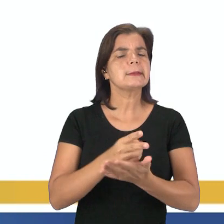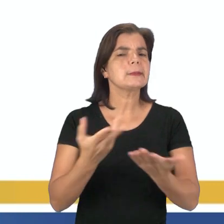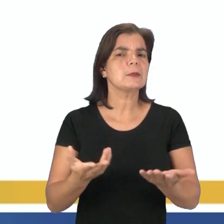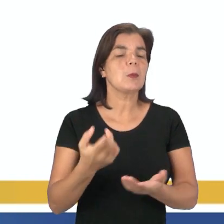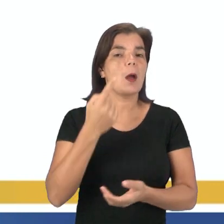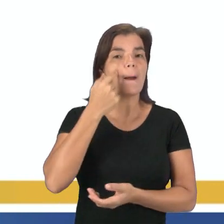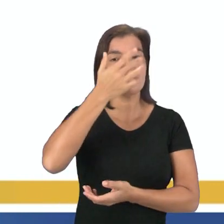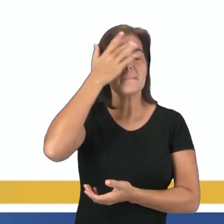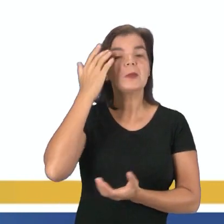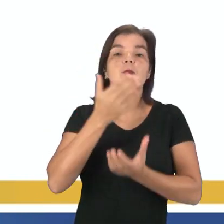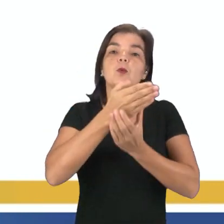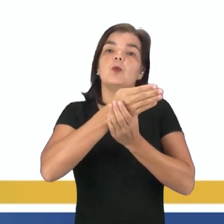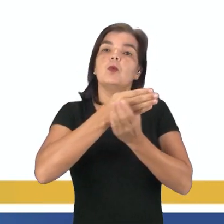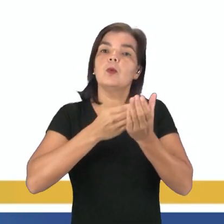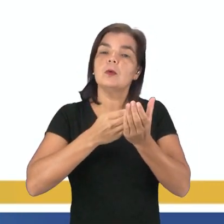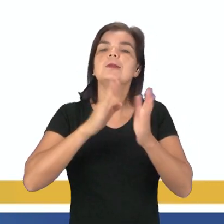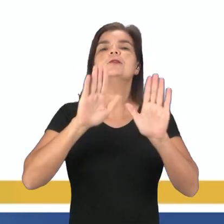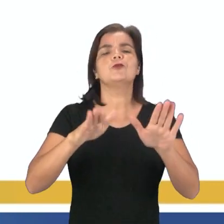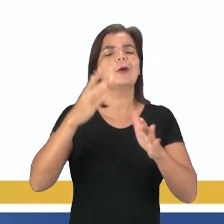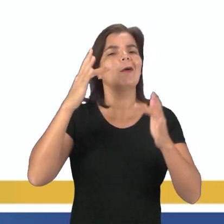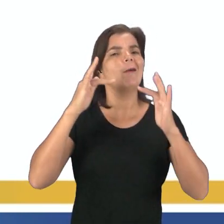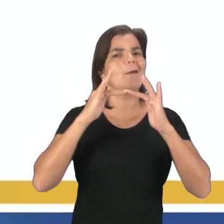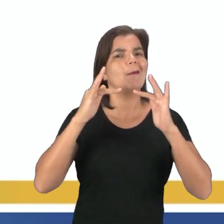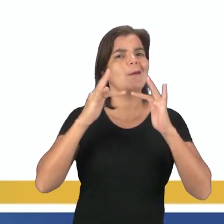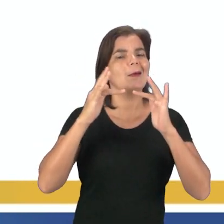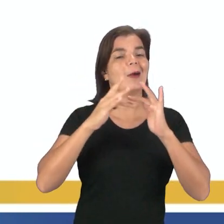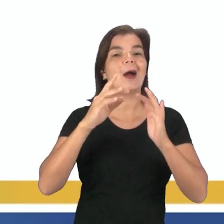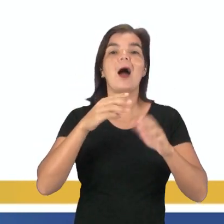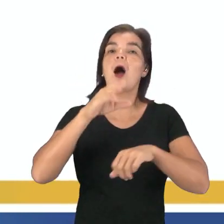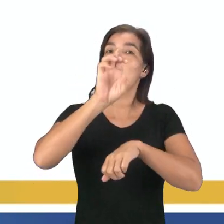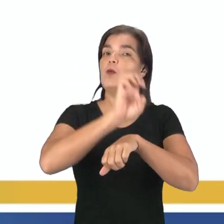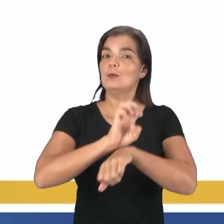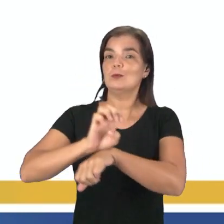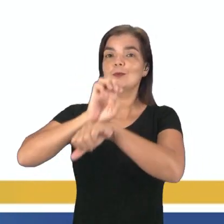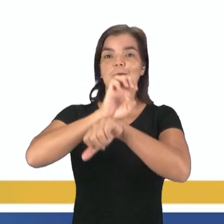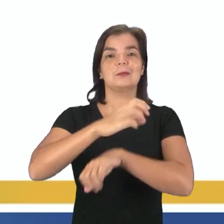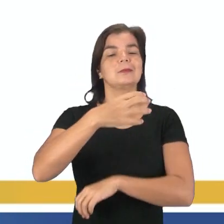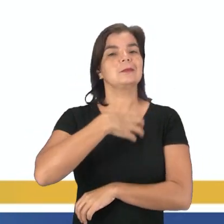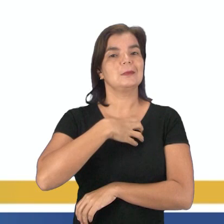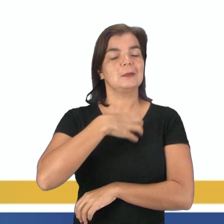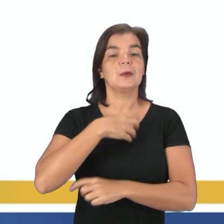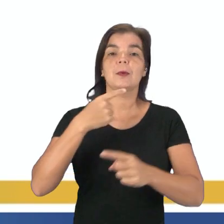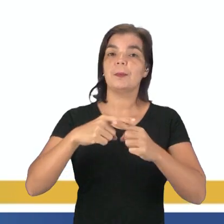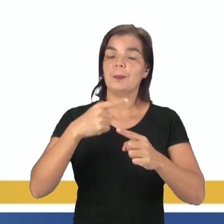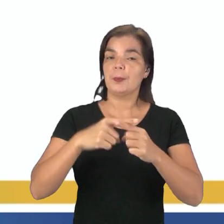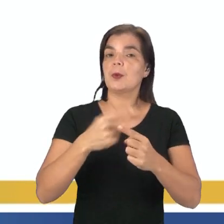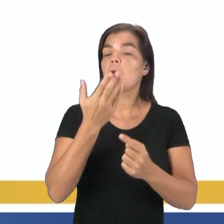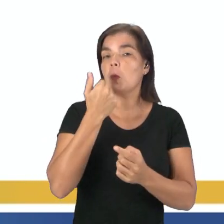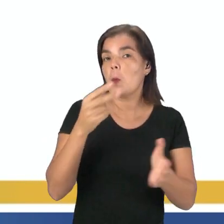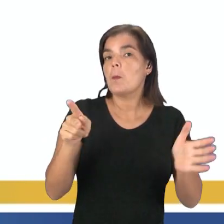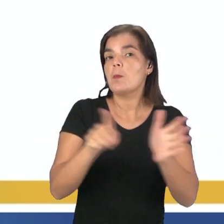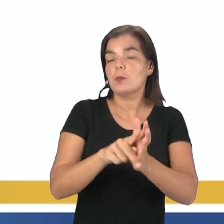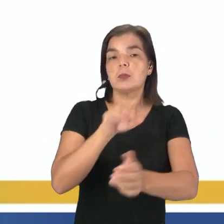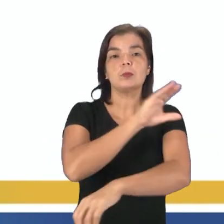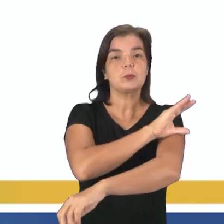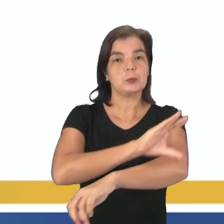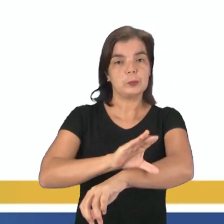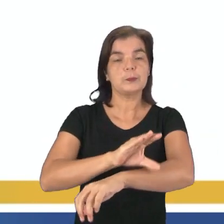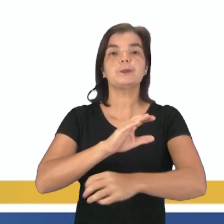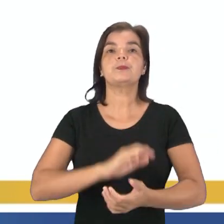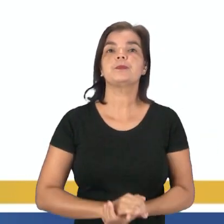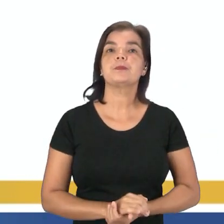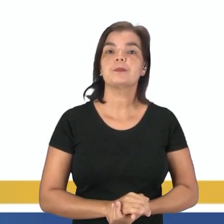gente ouve acarajé, a gente já associa à Bahia, ao estado da Bahia, porque é uma comida muito típica dentro do